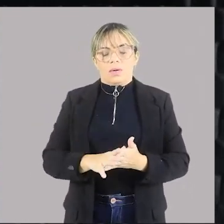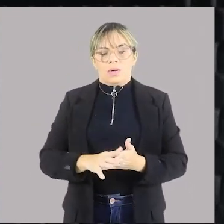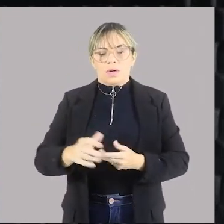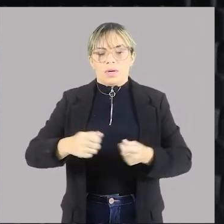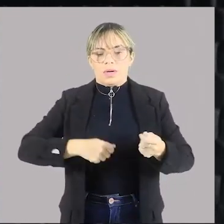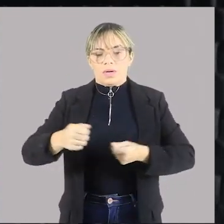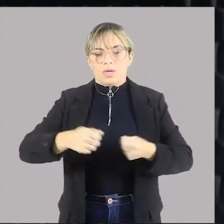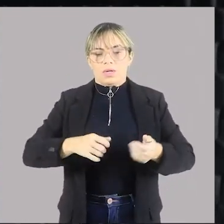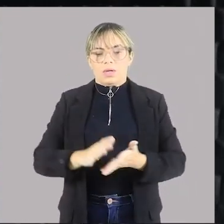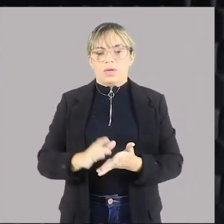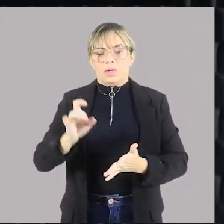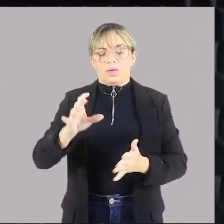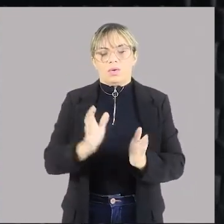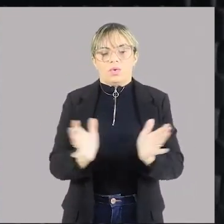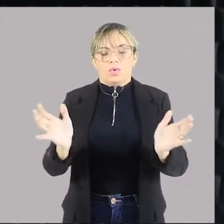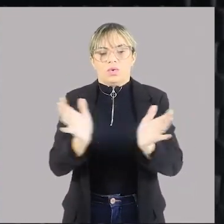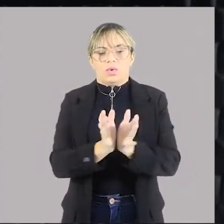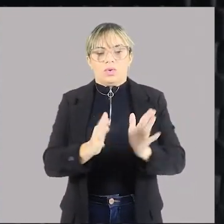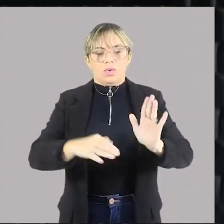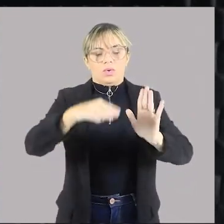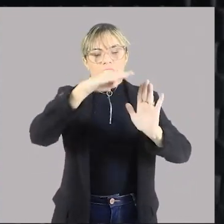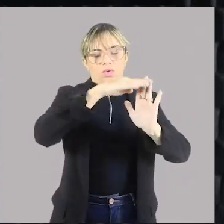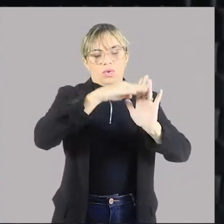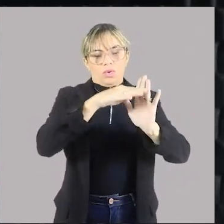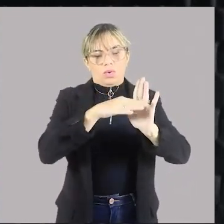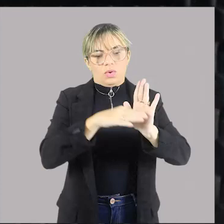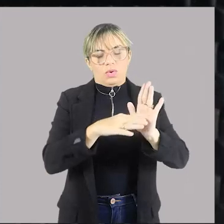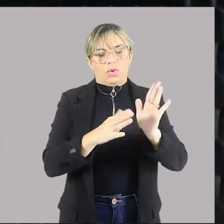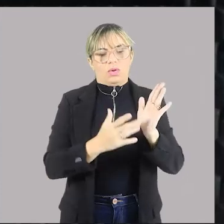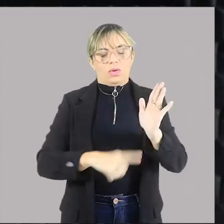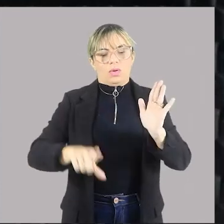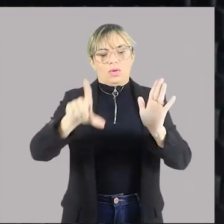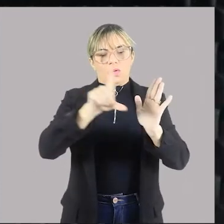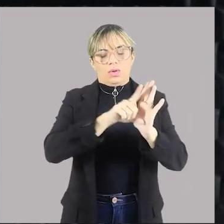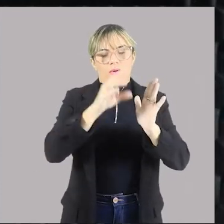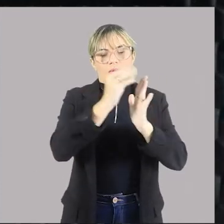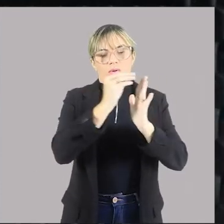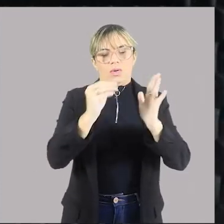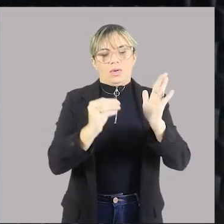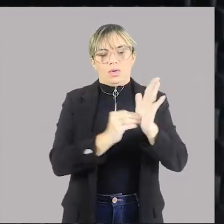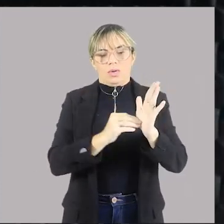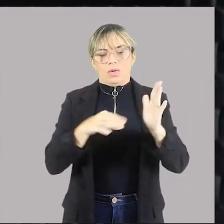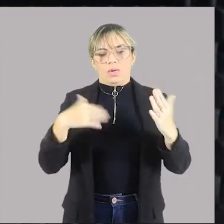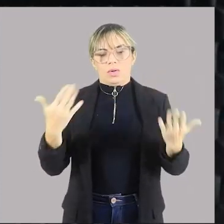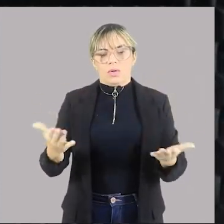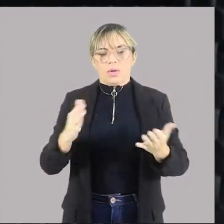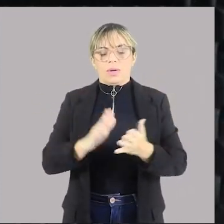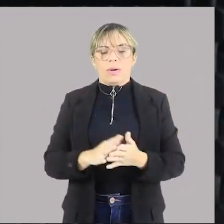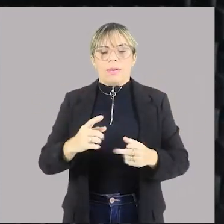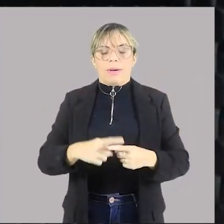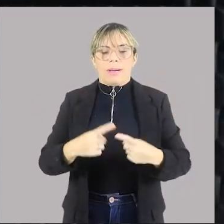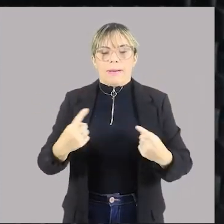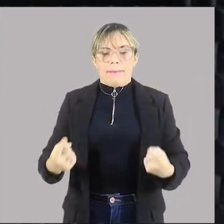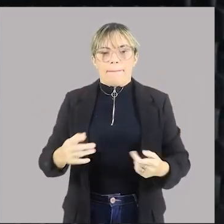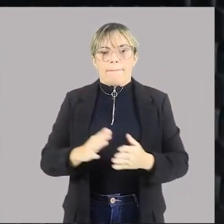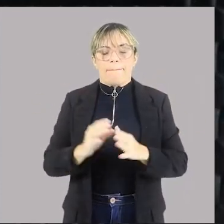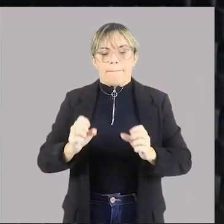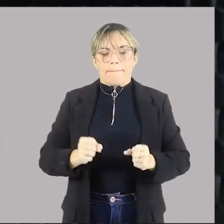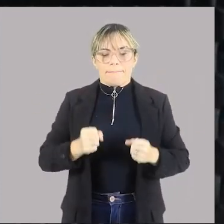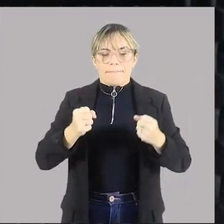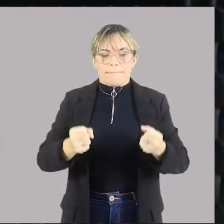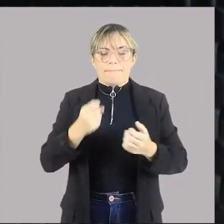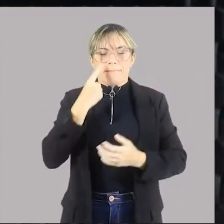leis, ou seja, o conteúdo do direito administrativo será o conteúdo das leis. No entanto, pessoal, é